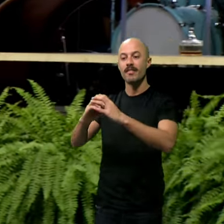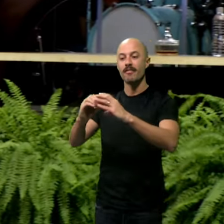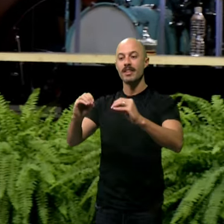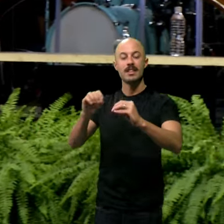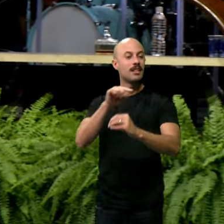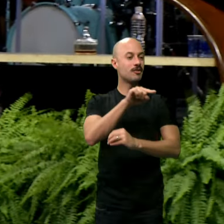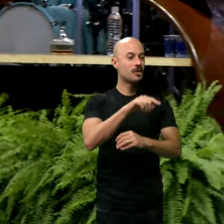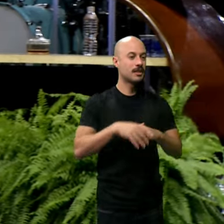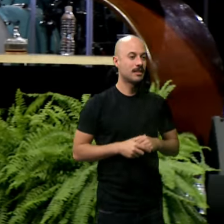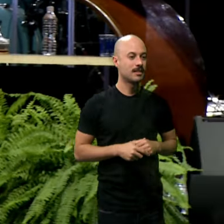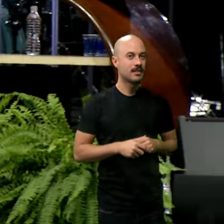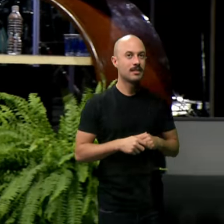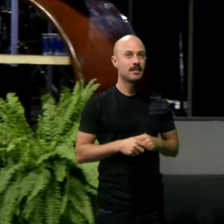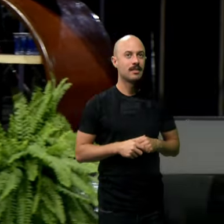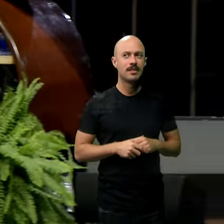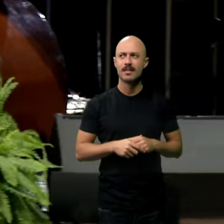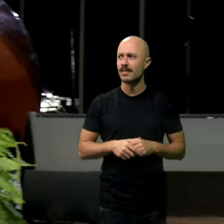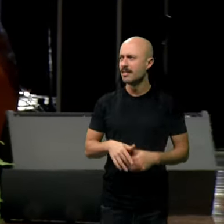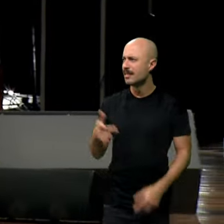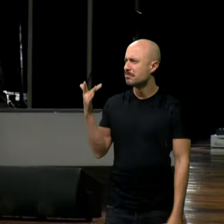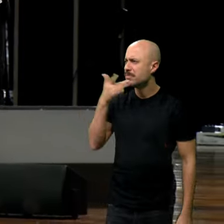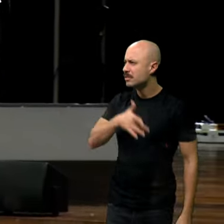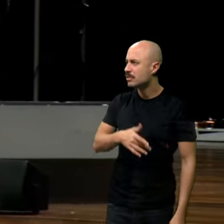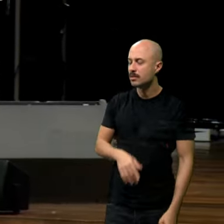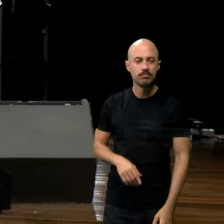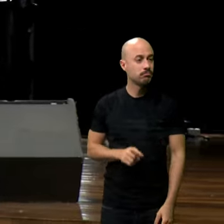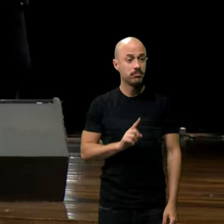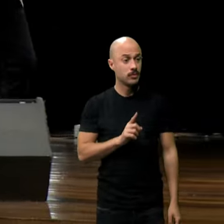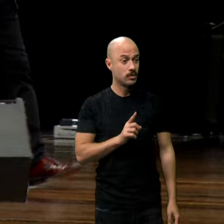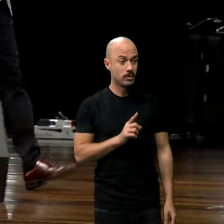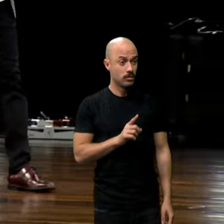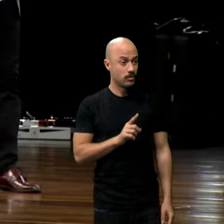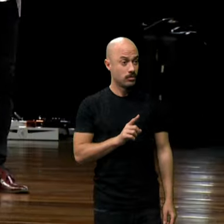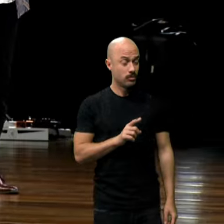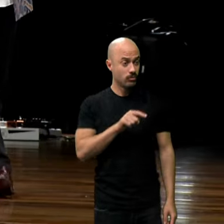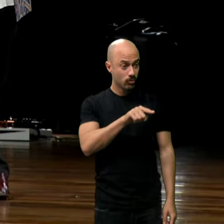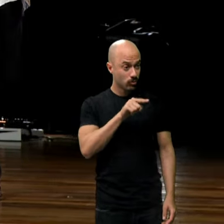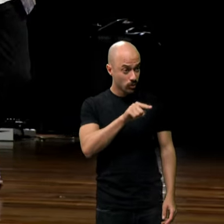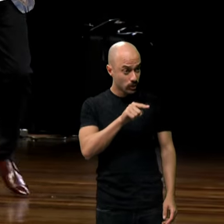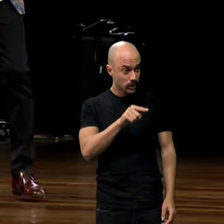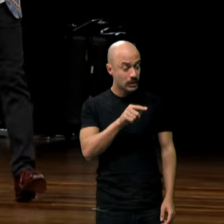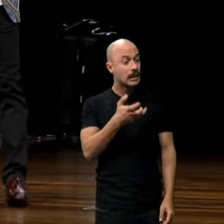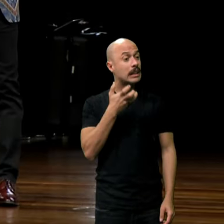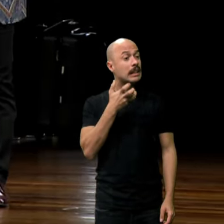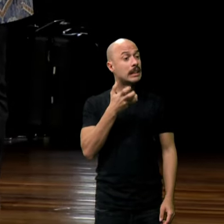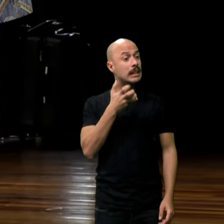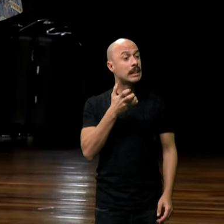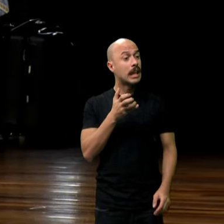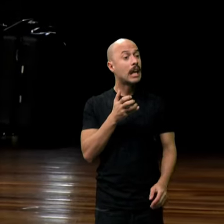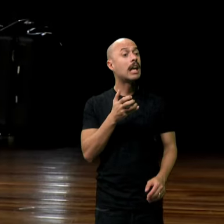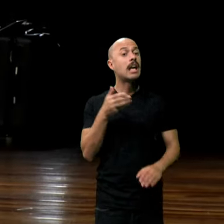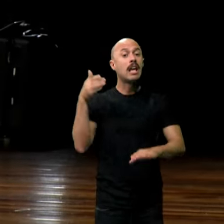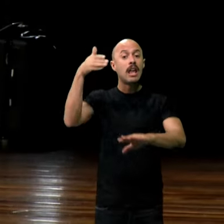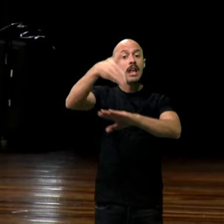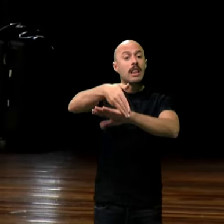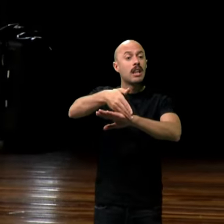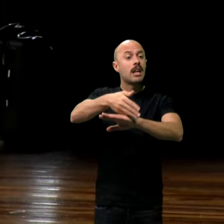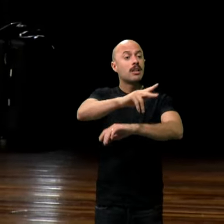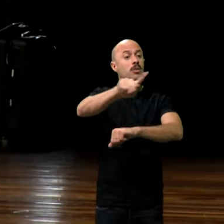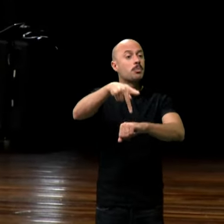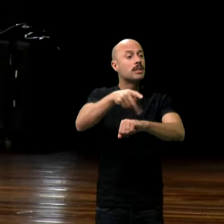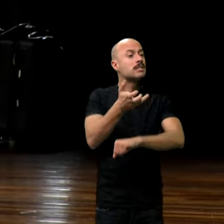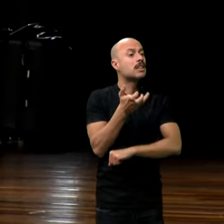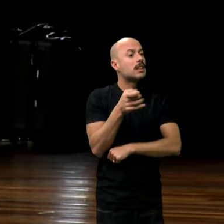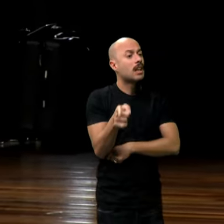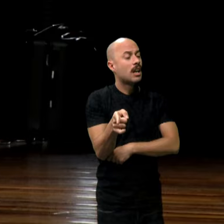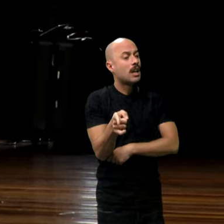Não, mas é absurdo. Não, não é absurdo. Quantos anos está que vocês querem entrar no país e nunca conseguiram entrar? O país está aqui,